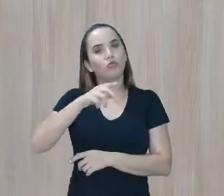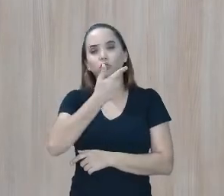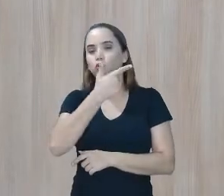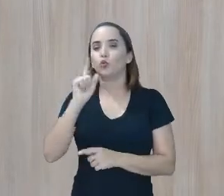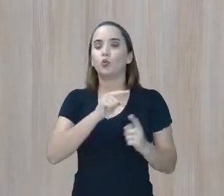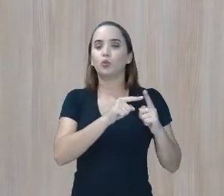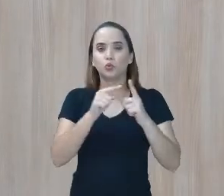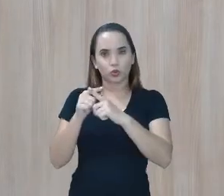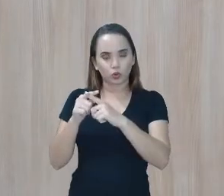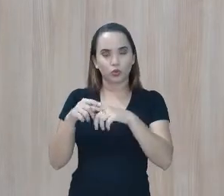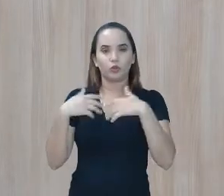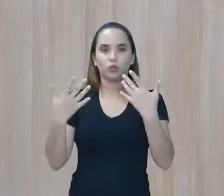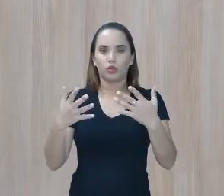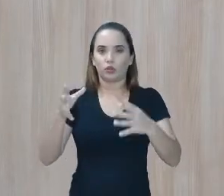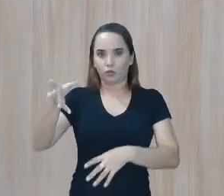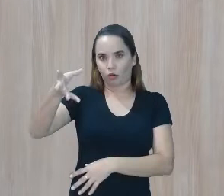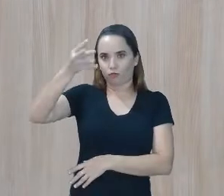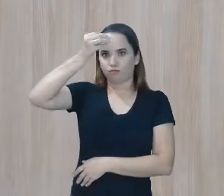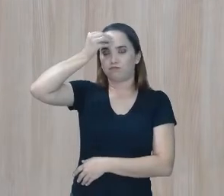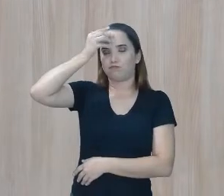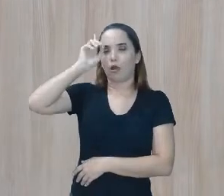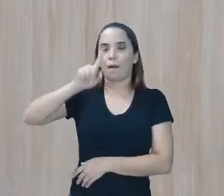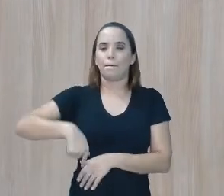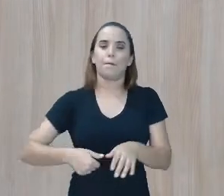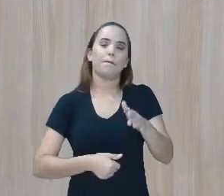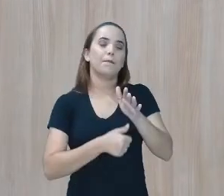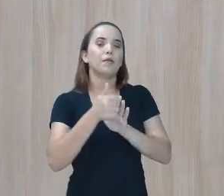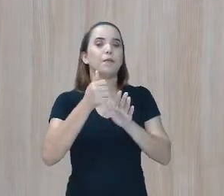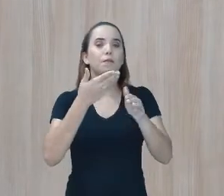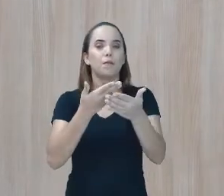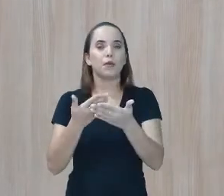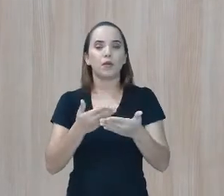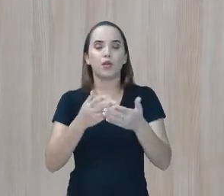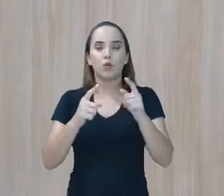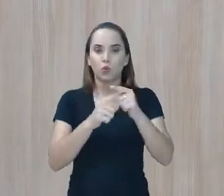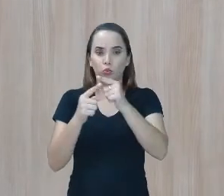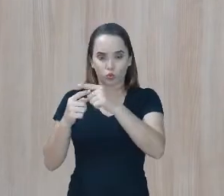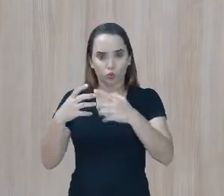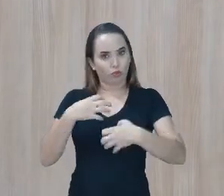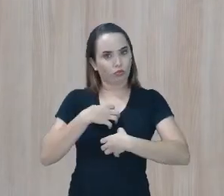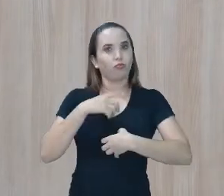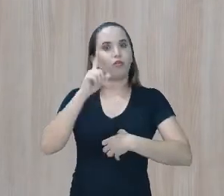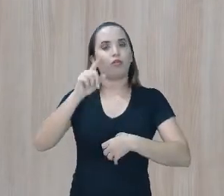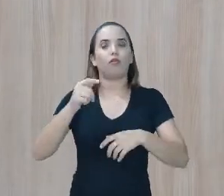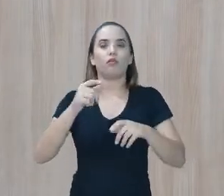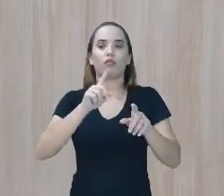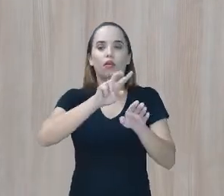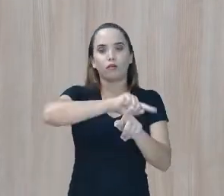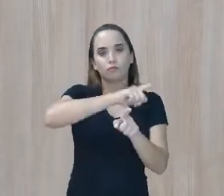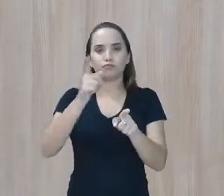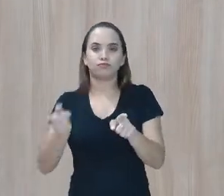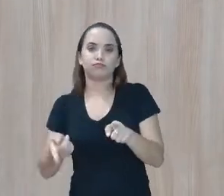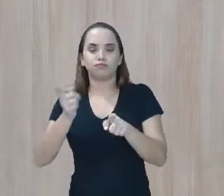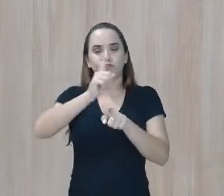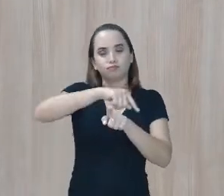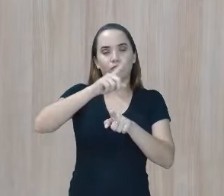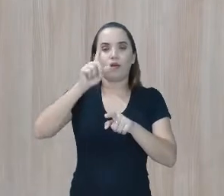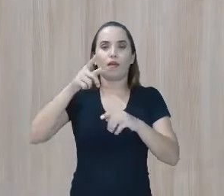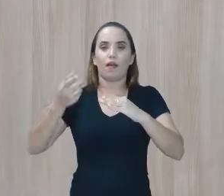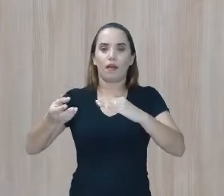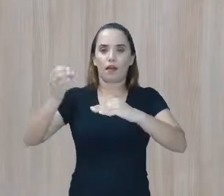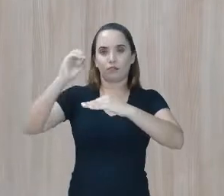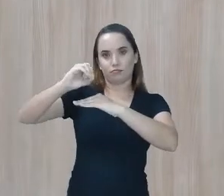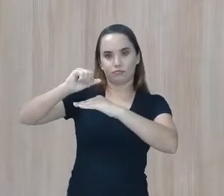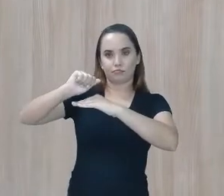certo? Então, para fixar bem, a primeira maneira que você transforma uma fração no número decimal é simplesmente dividir o número